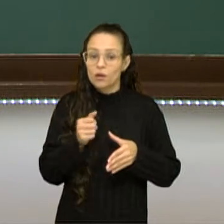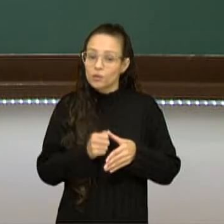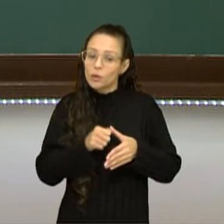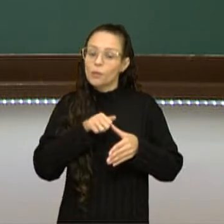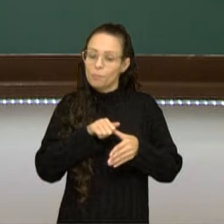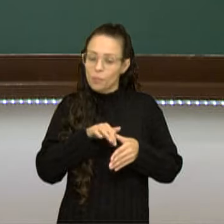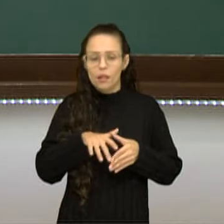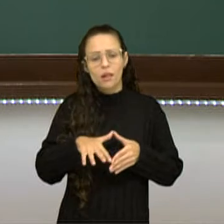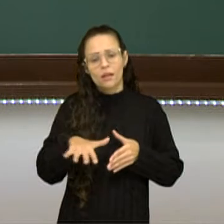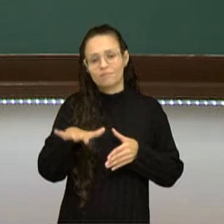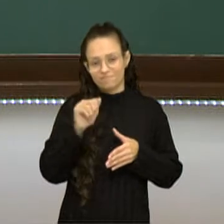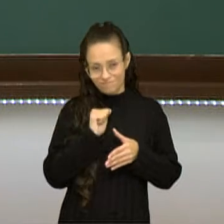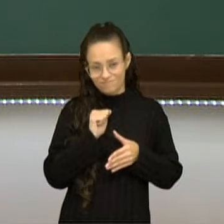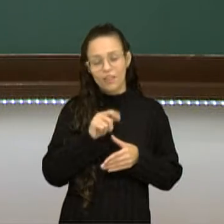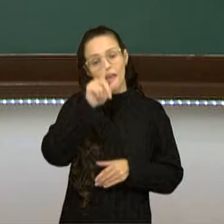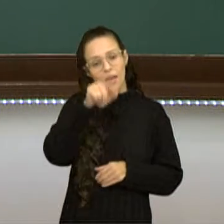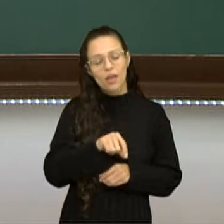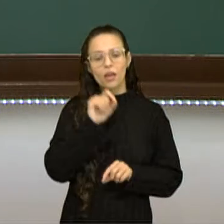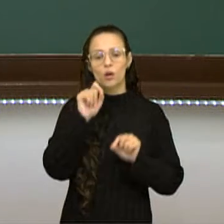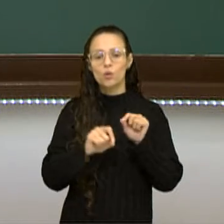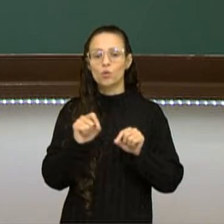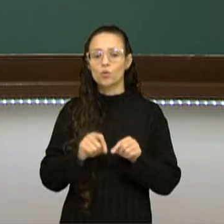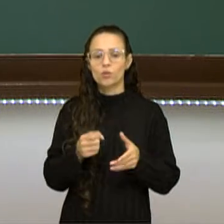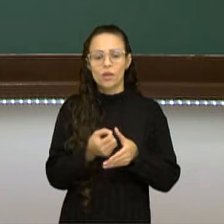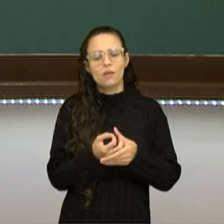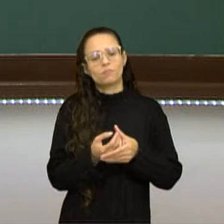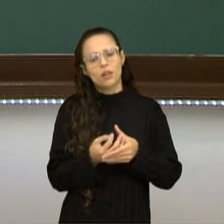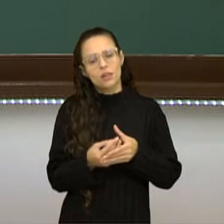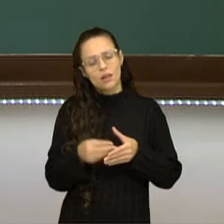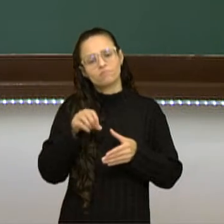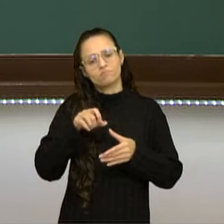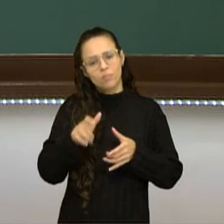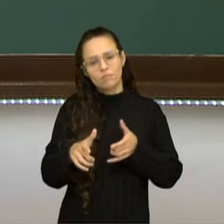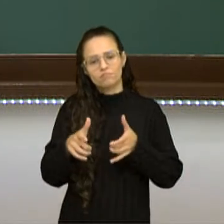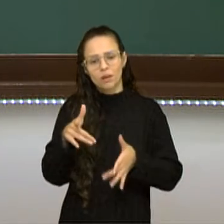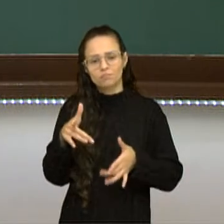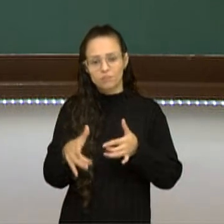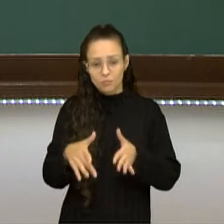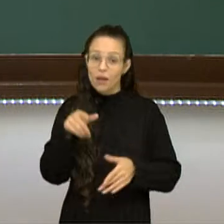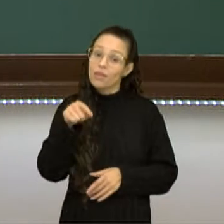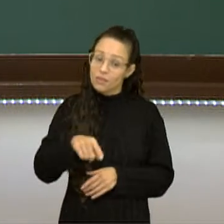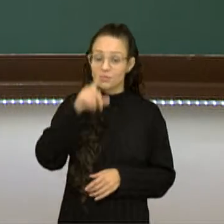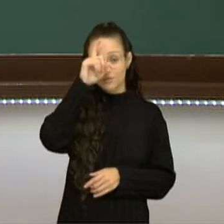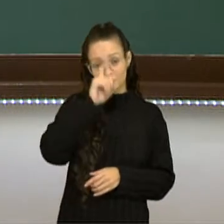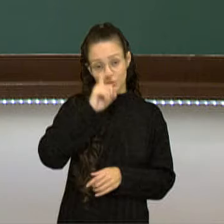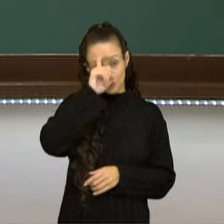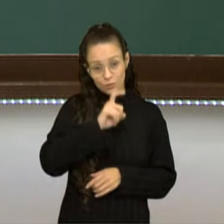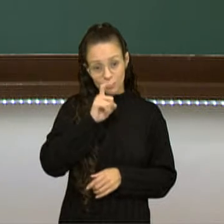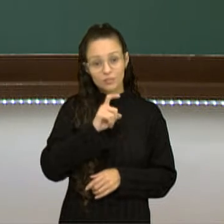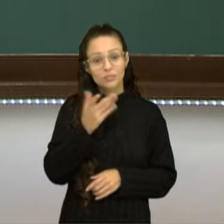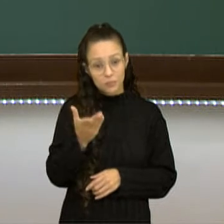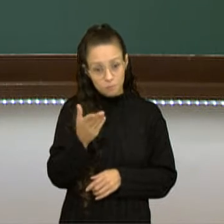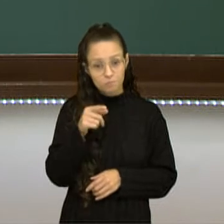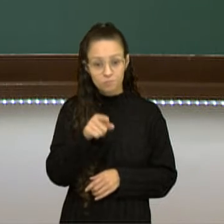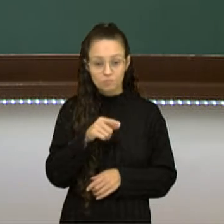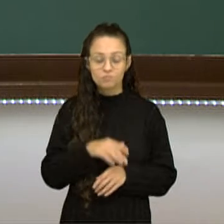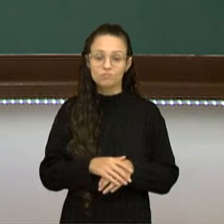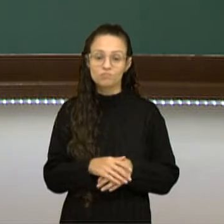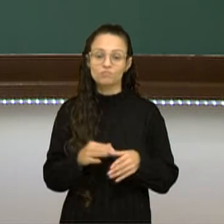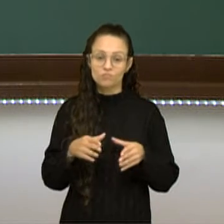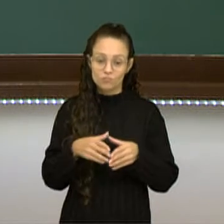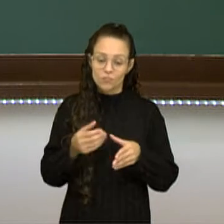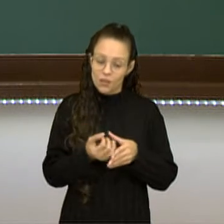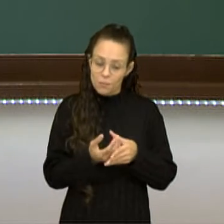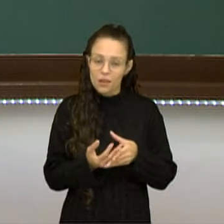ser descartado, ele vai se desprender aos poucos, e essa menstruação que a gente chama, essa eliminação